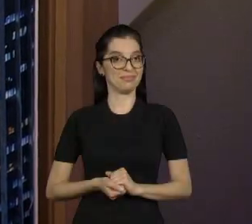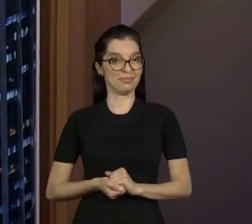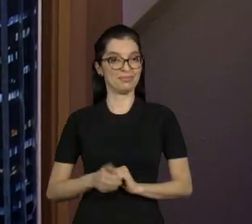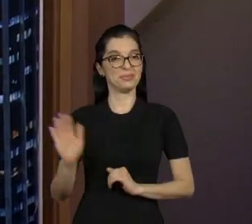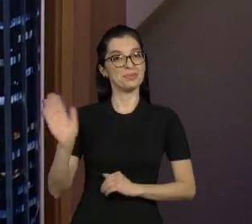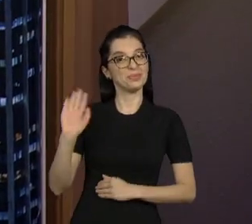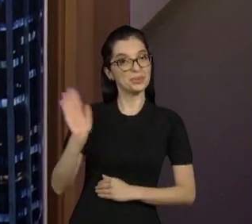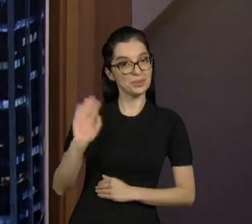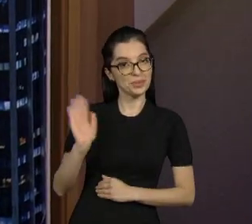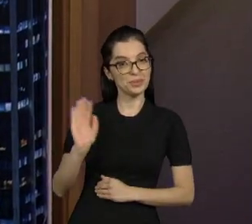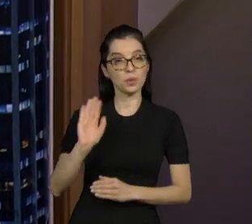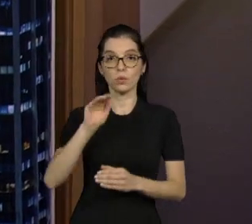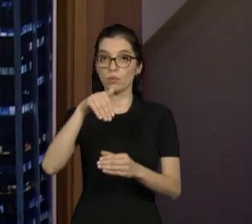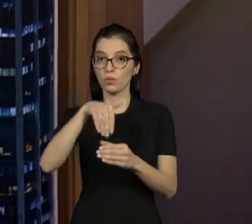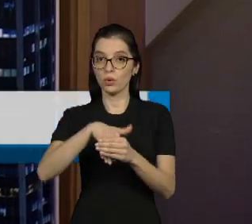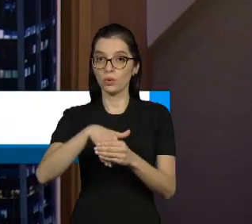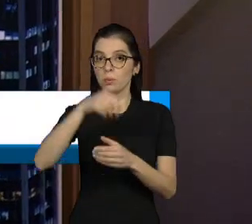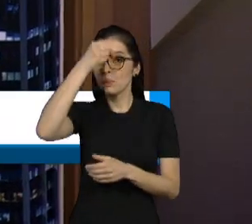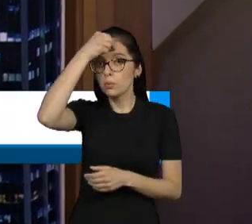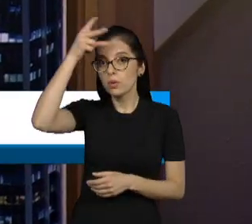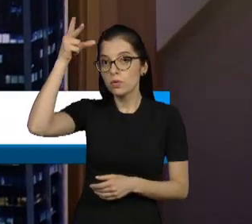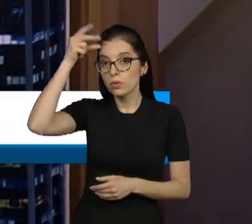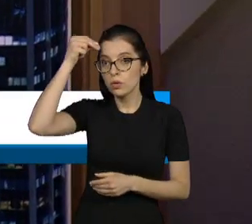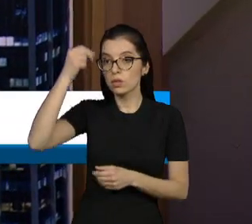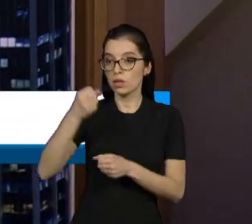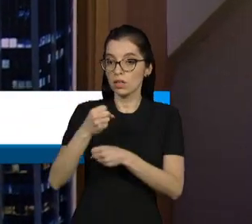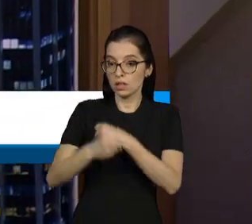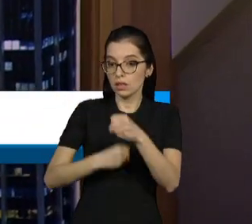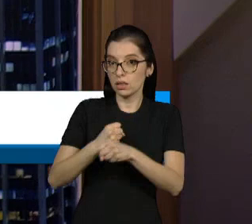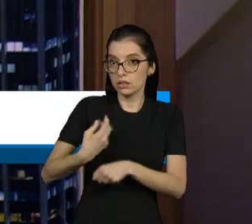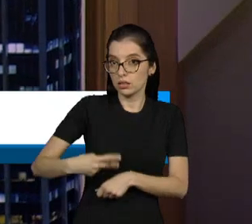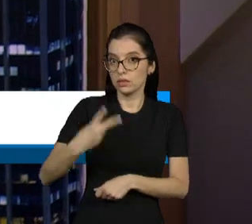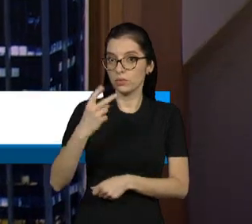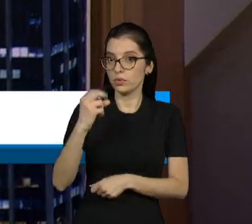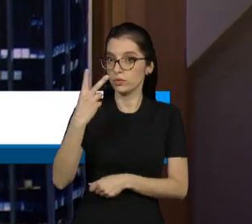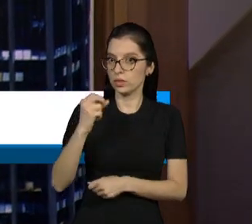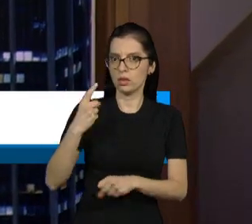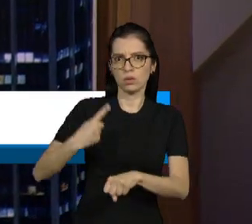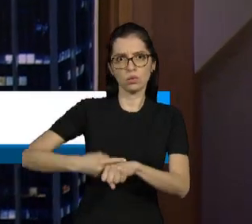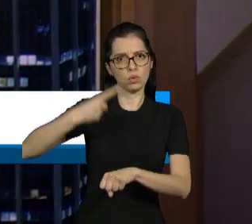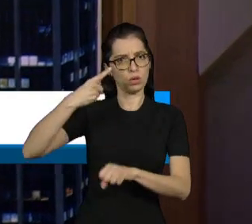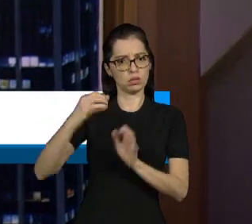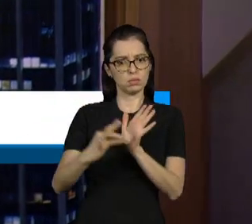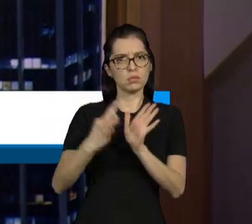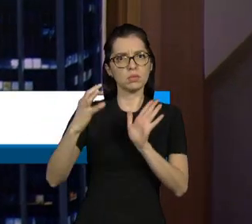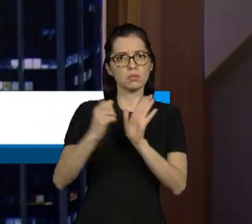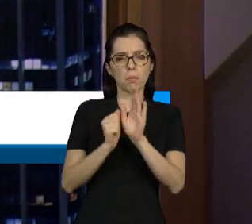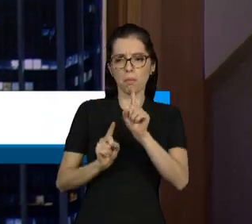Olá! As eleições municipais deste ano têm um número recorde de candidatos. Só para prefeito são